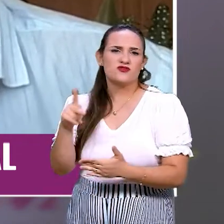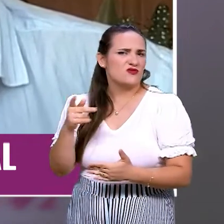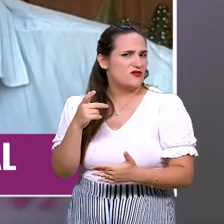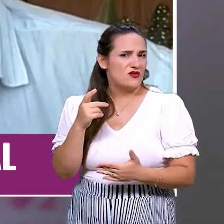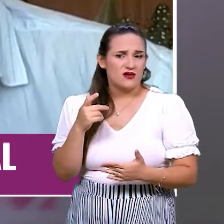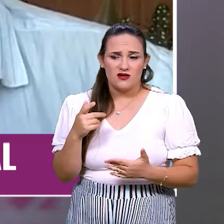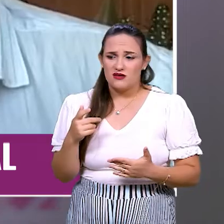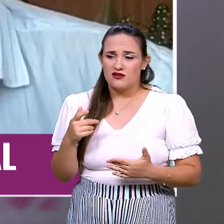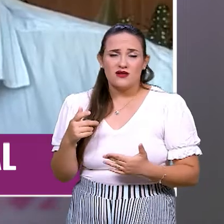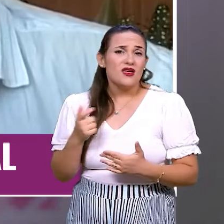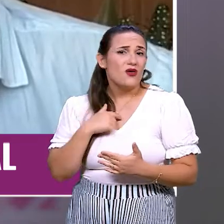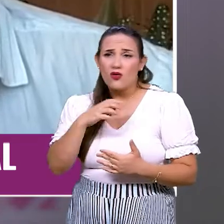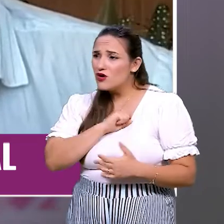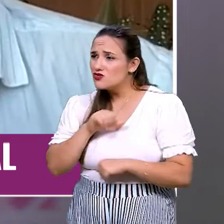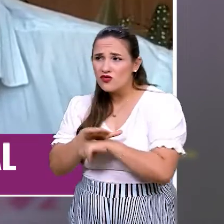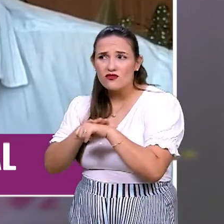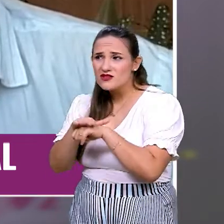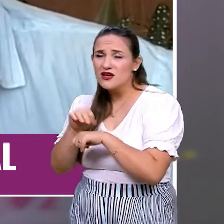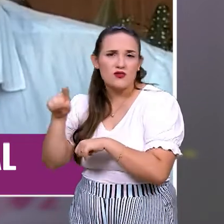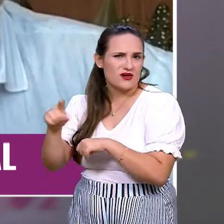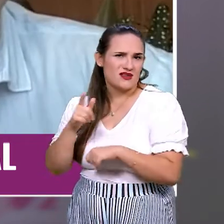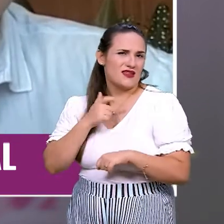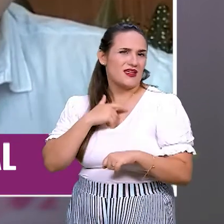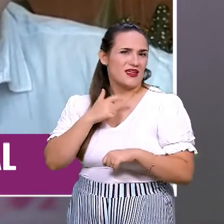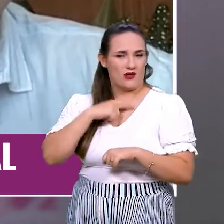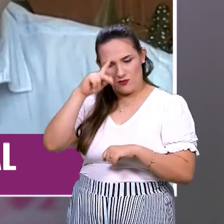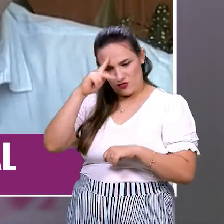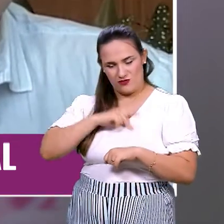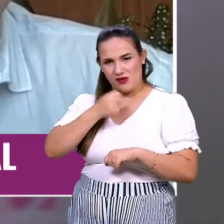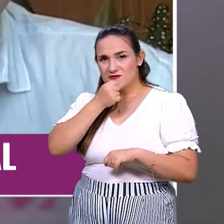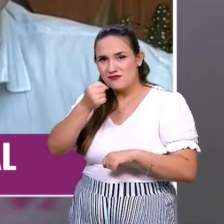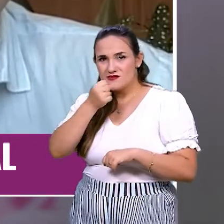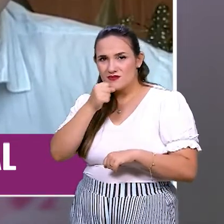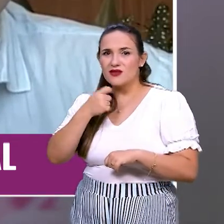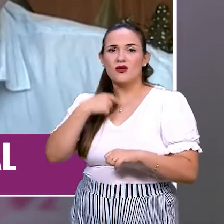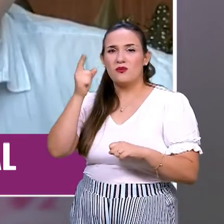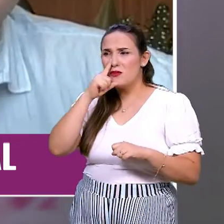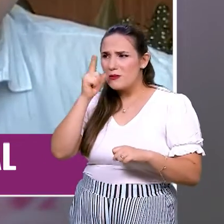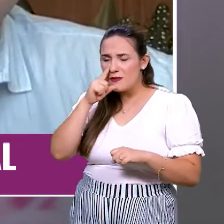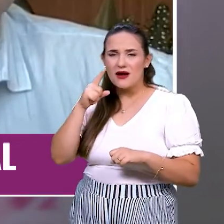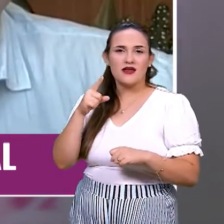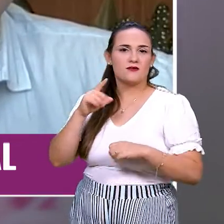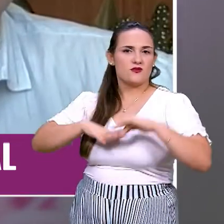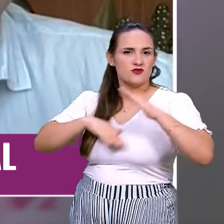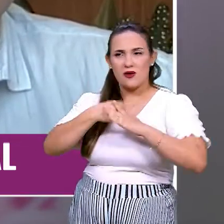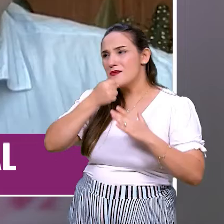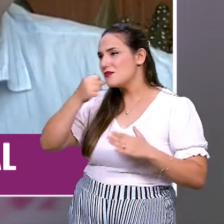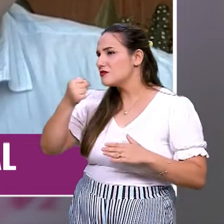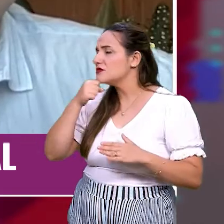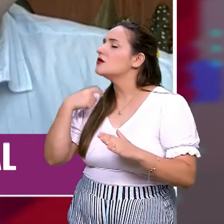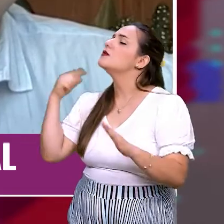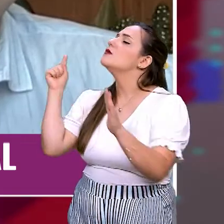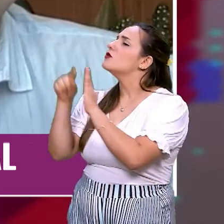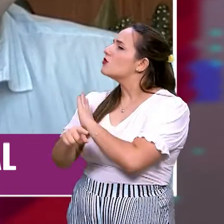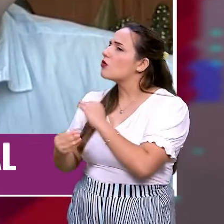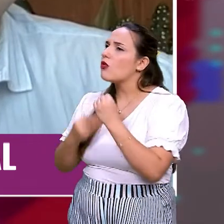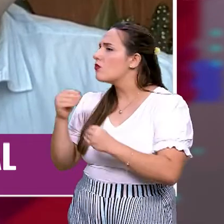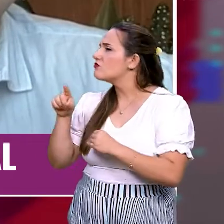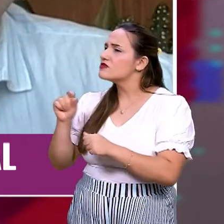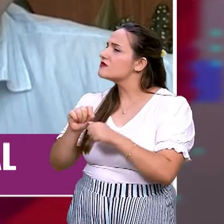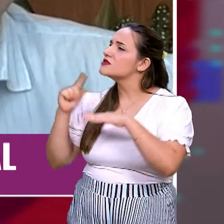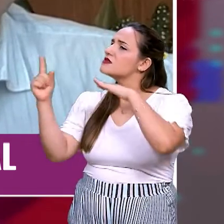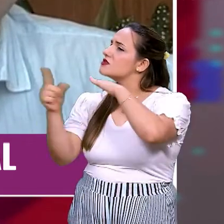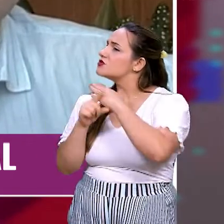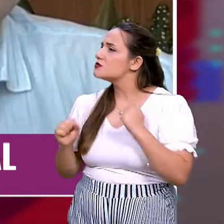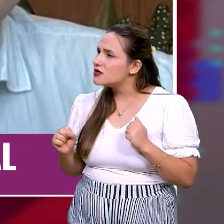de conversar, saber também a expectativa deles, também como jornalista, acho que é aquela curiosidade natural de mãe, jornalista, de saber como é que